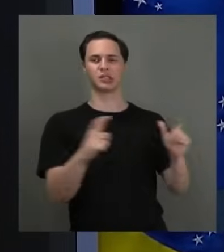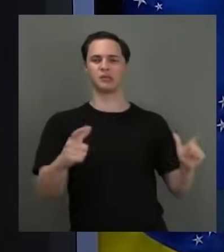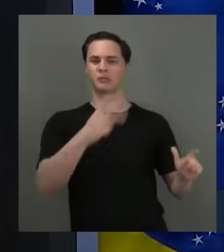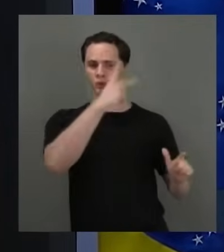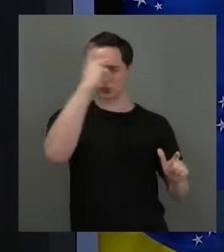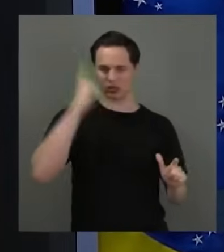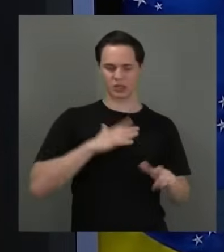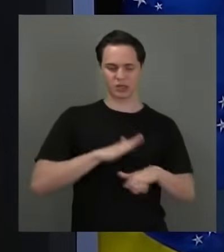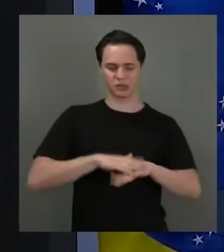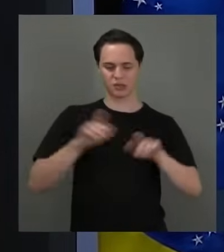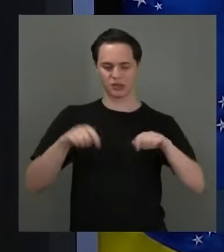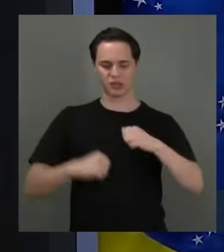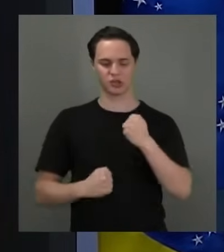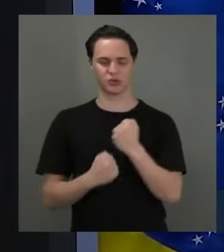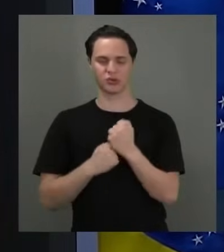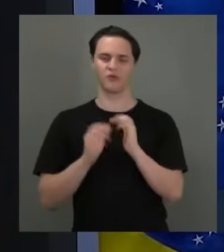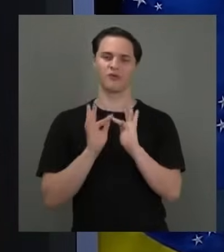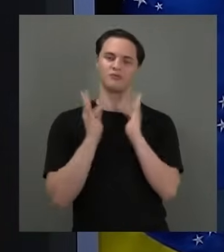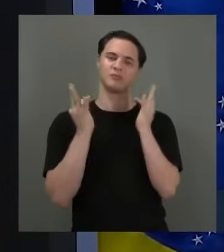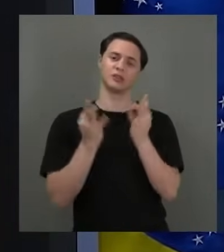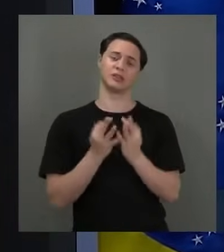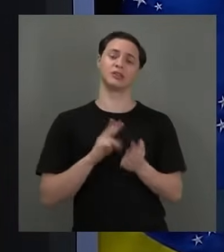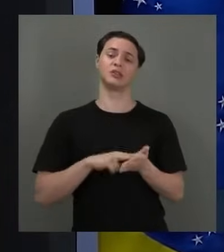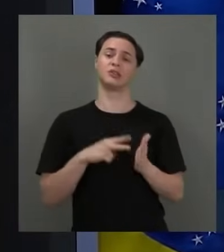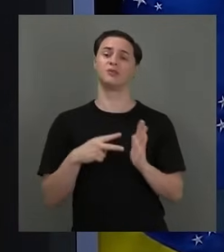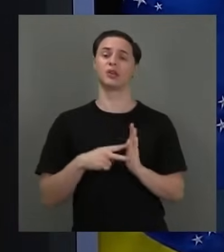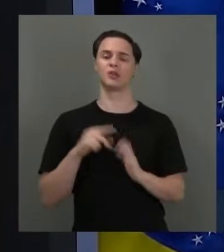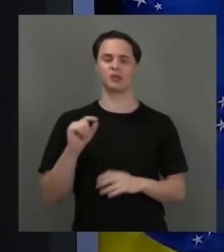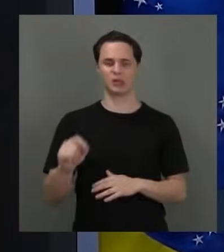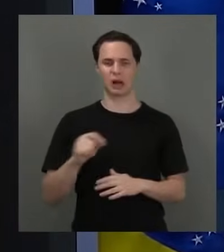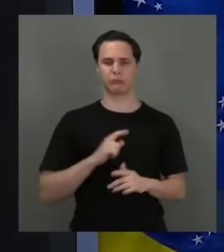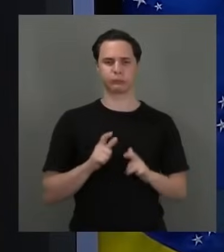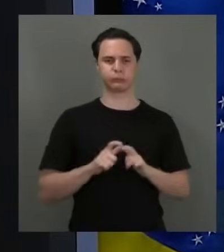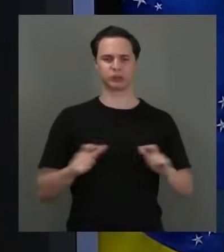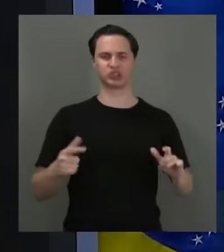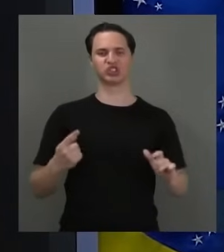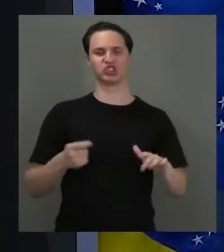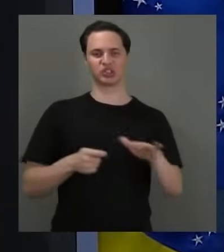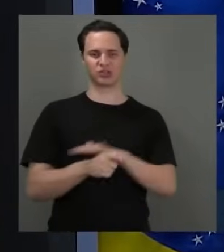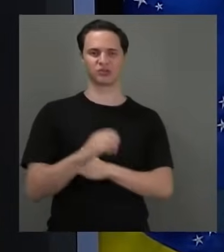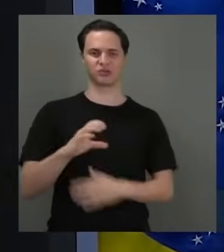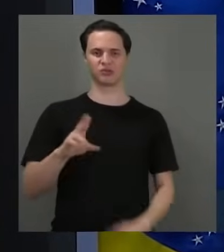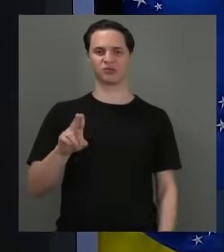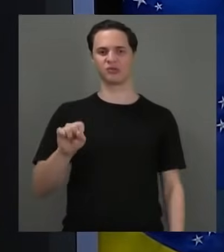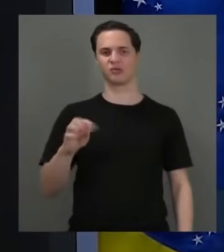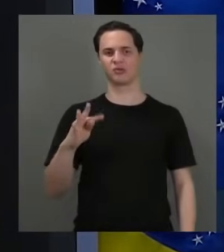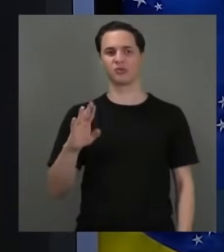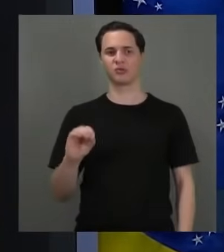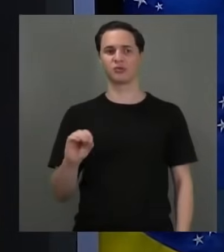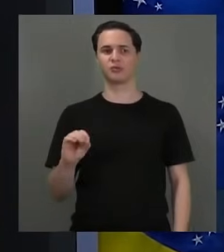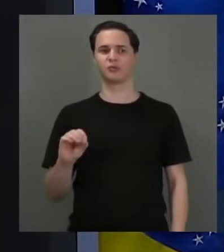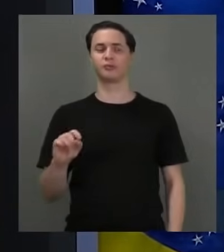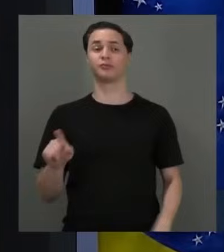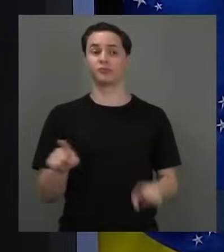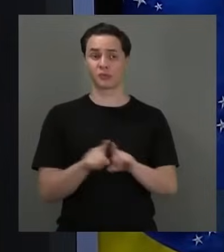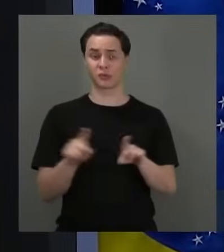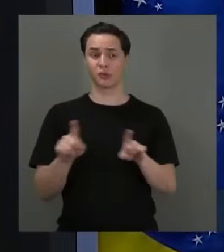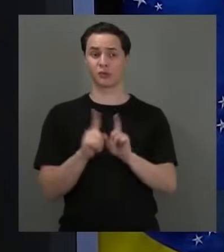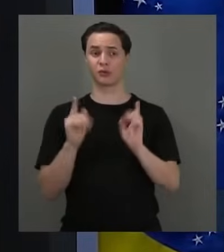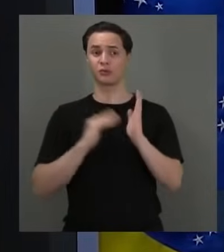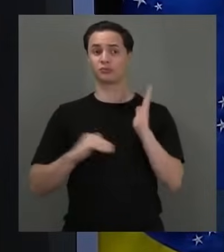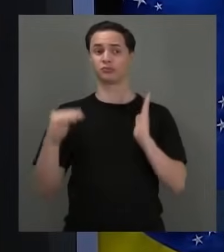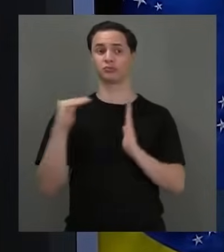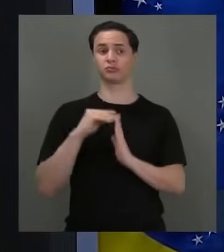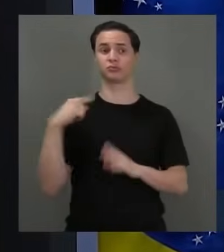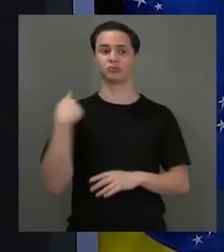capacidade de sustentar as famílias e isso significa aumento de custo também para as pessoas, aumento de custo em tudo que nós temos. Eu vivi um